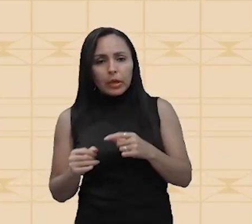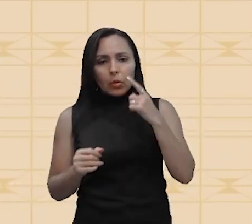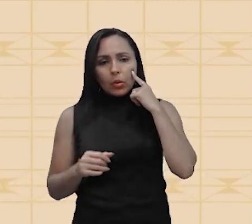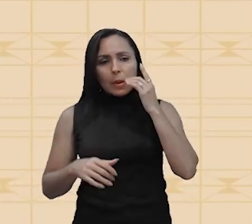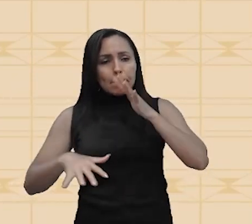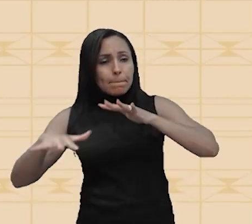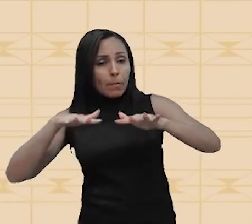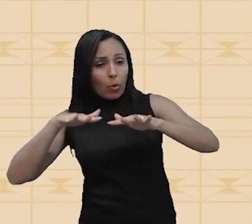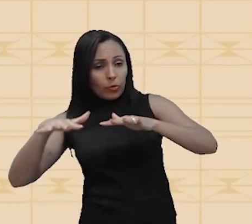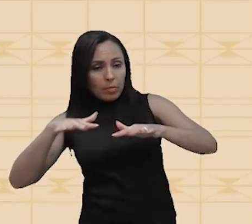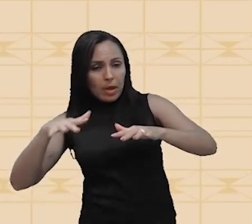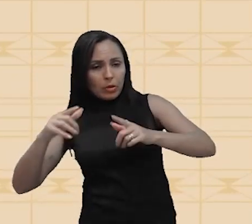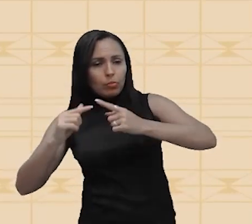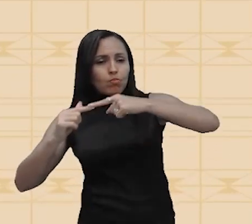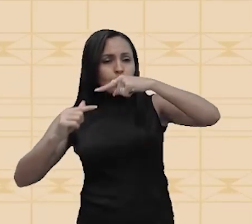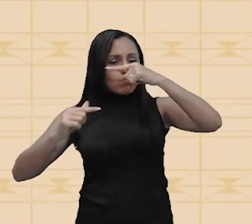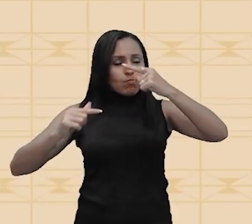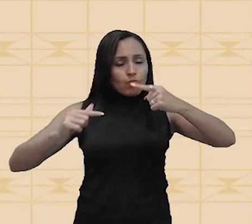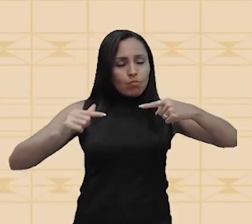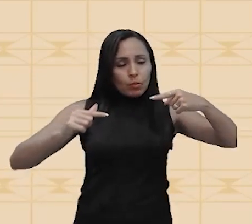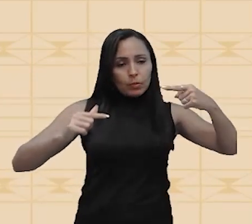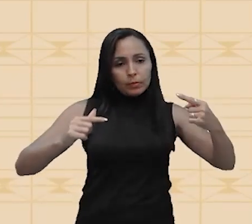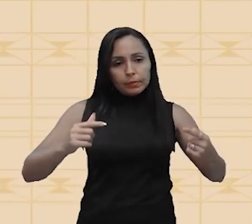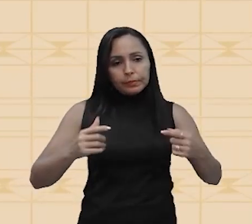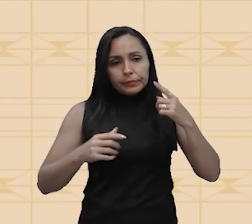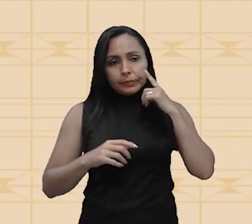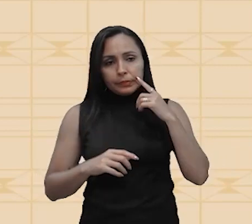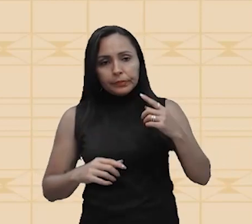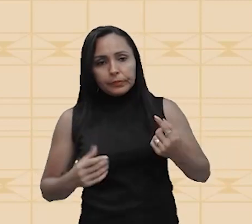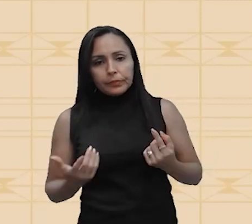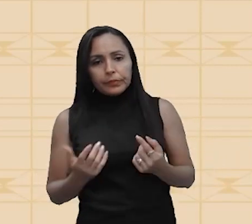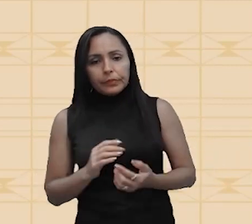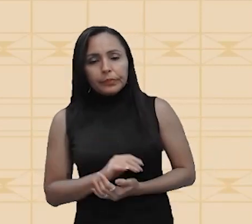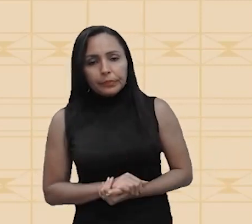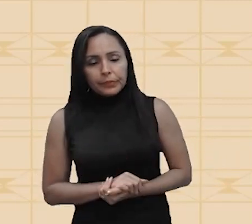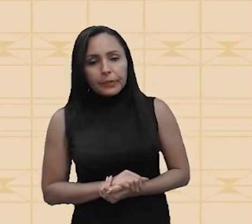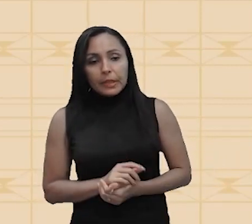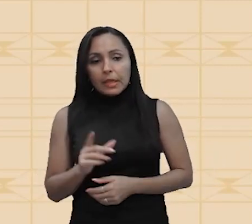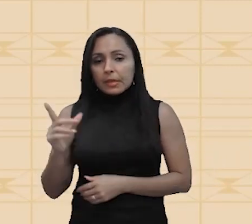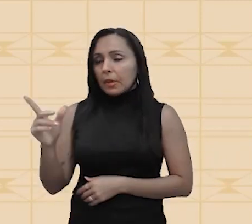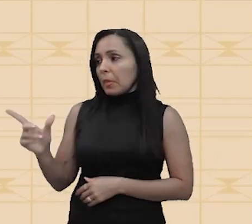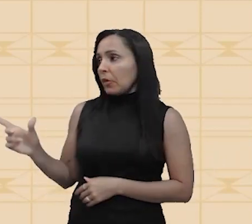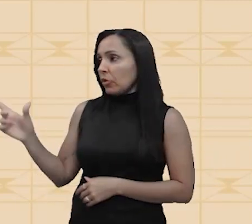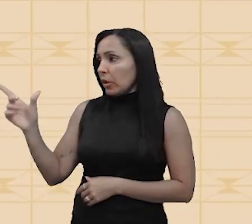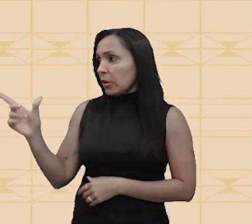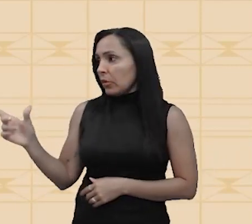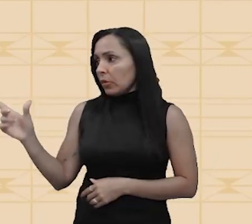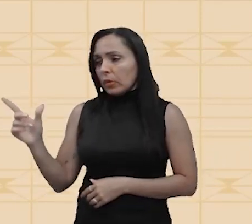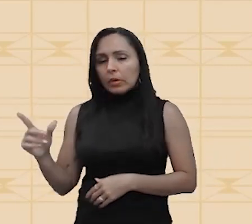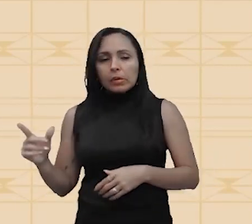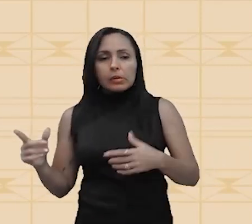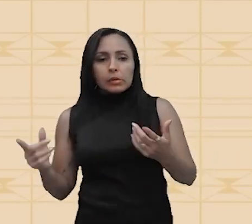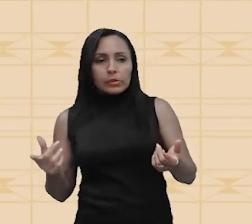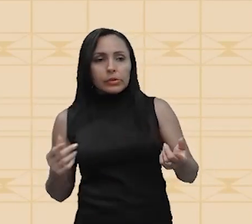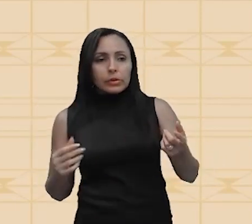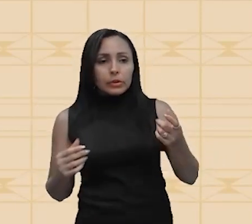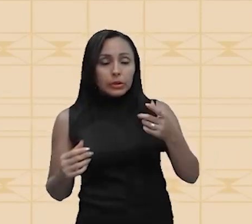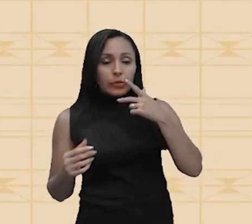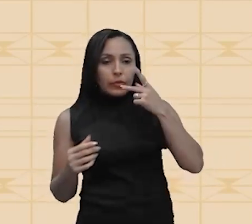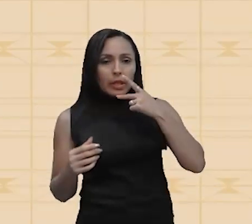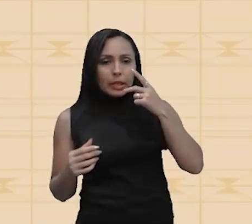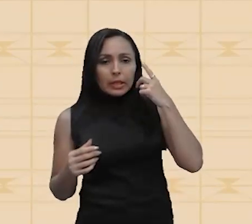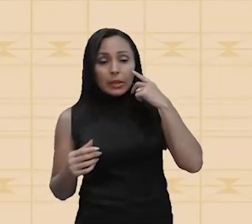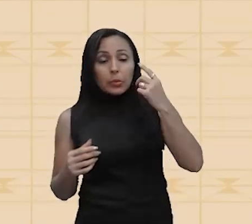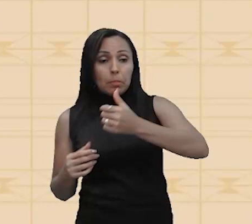essa oscilação produzir apenas um ventre, que é essa imagem que vocês estão vendo, a gente diz que ele está no primeiro